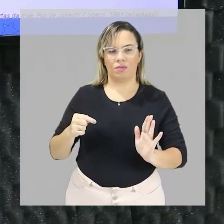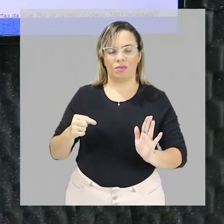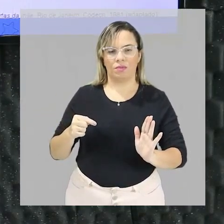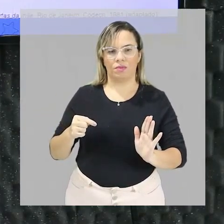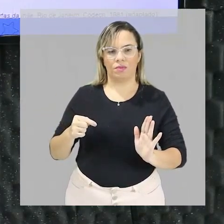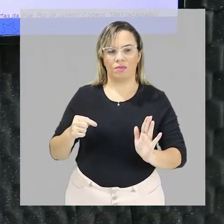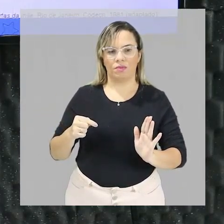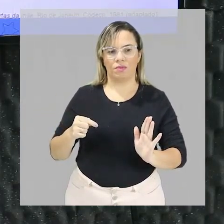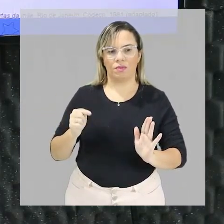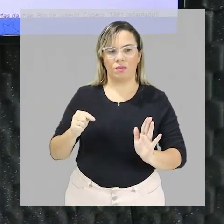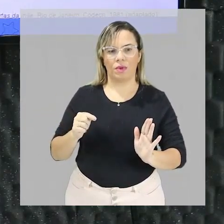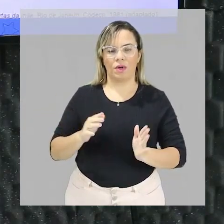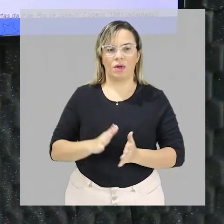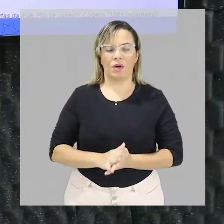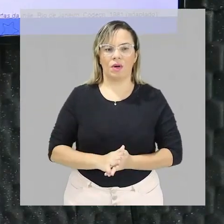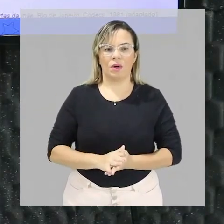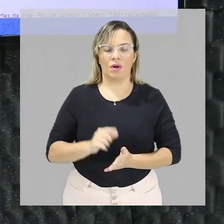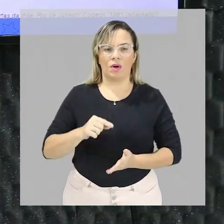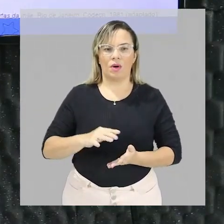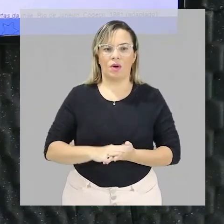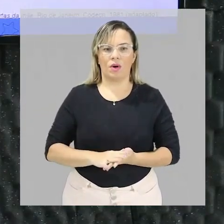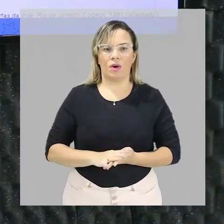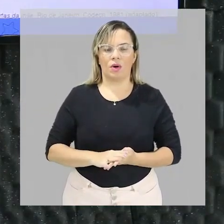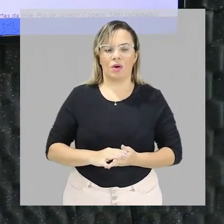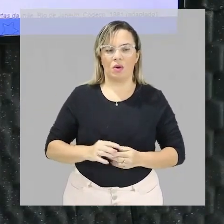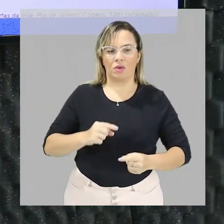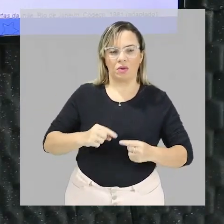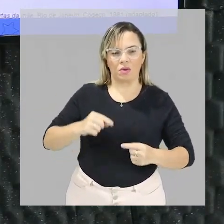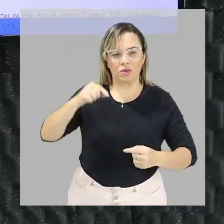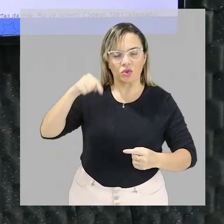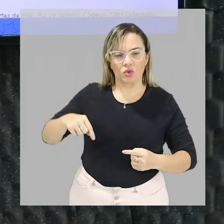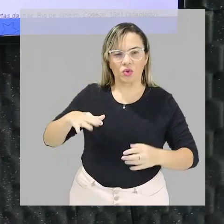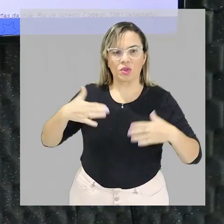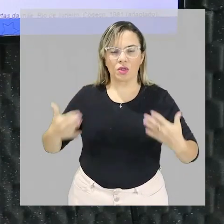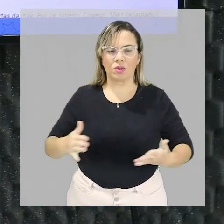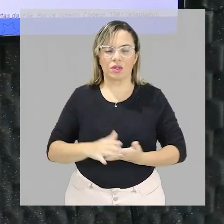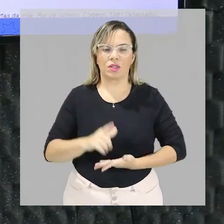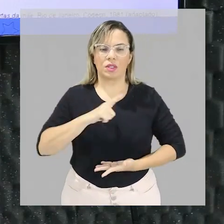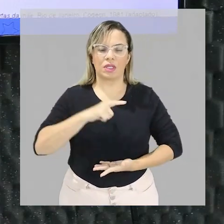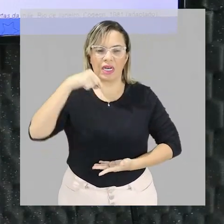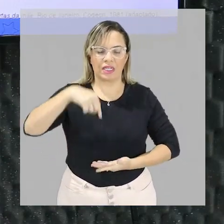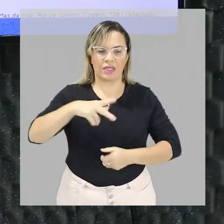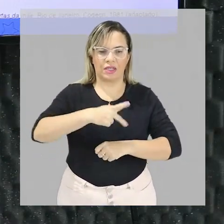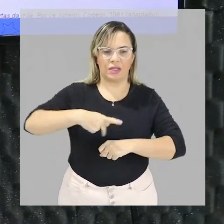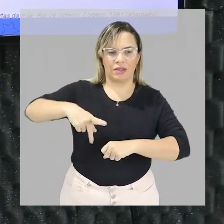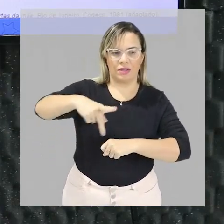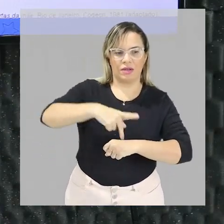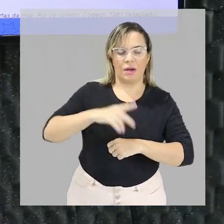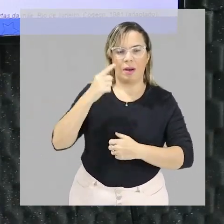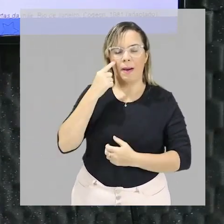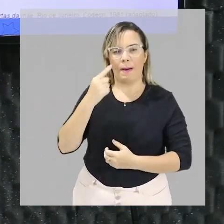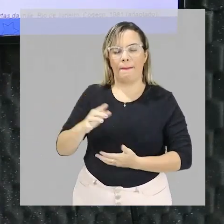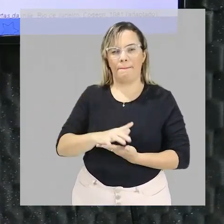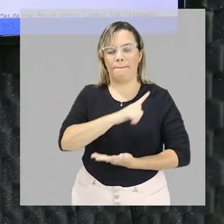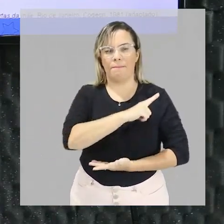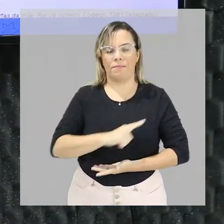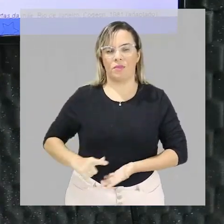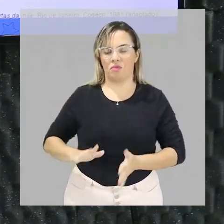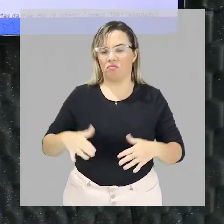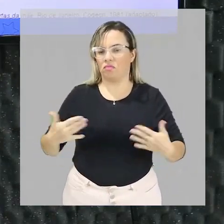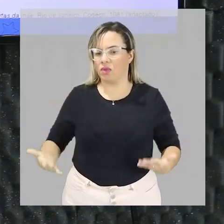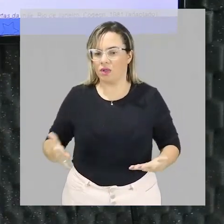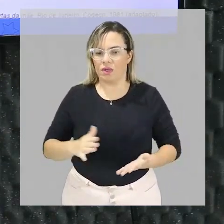de uma mobilização que passa a se ter no país, o que a gente observa é que esse governo ele não tem